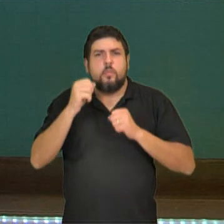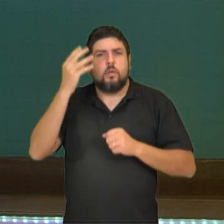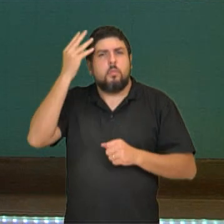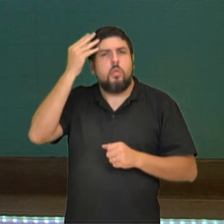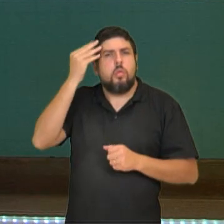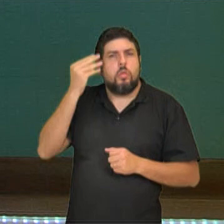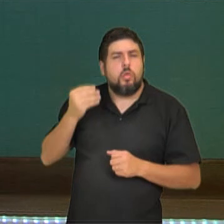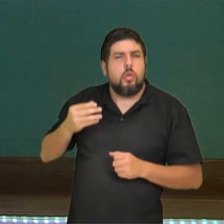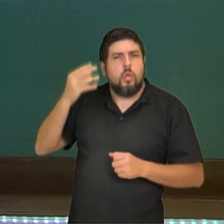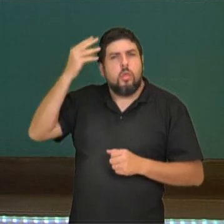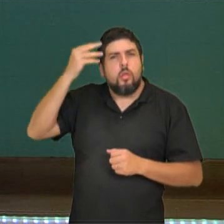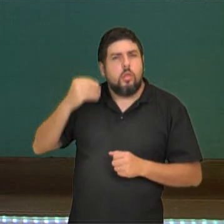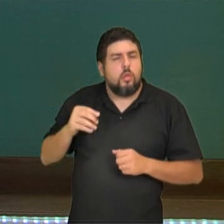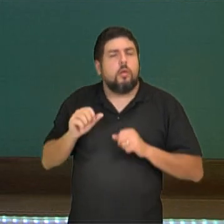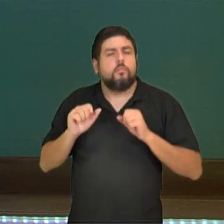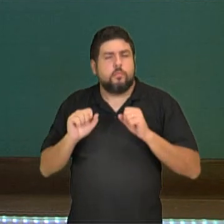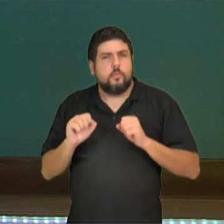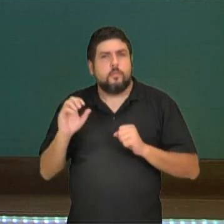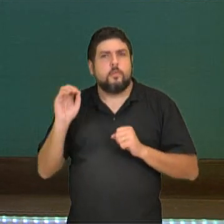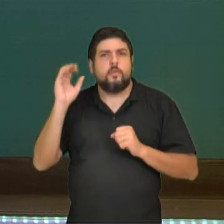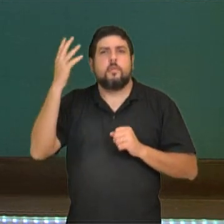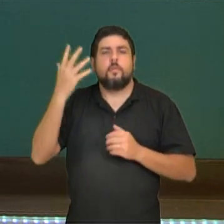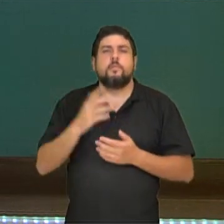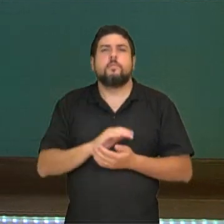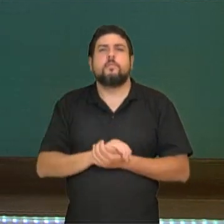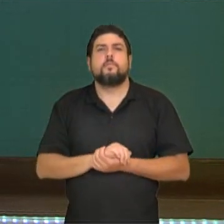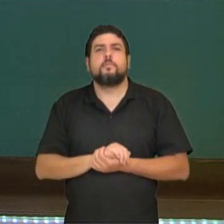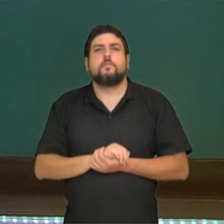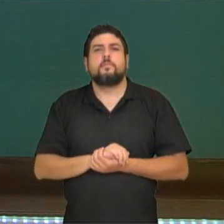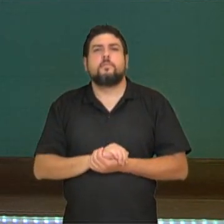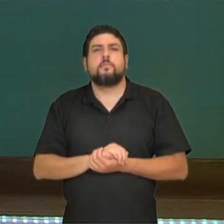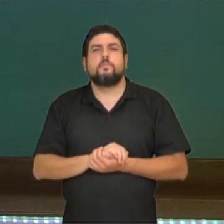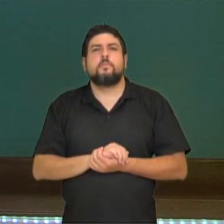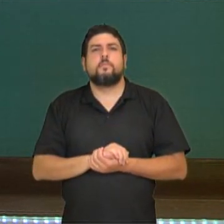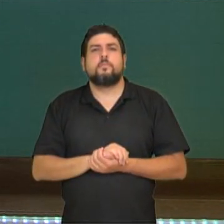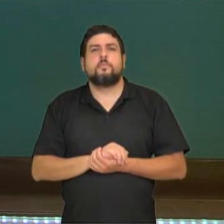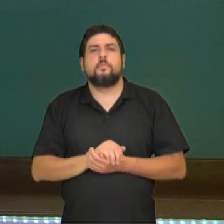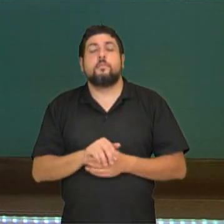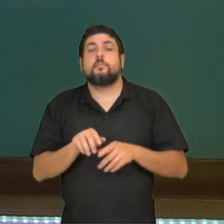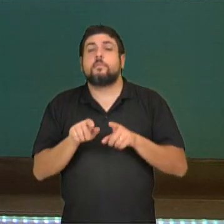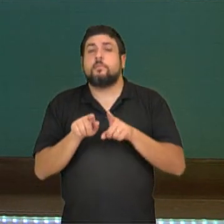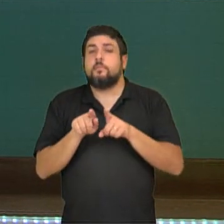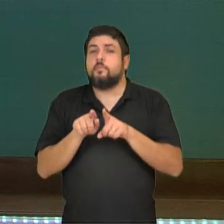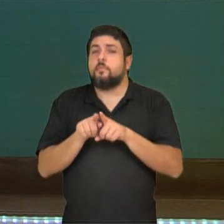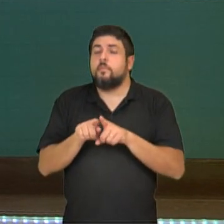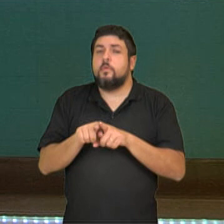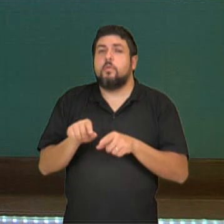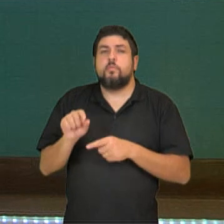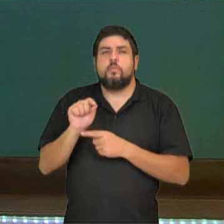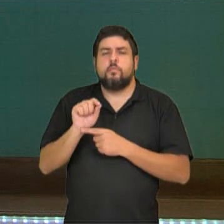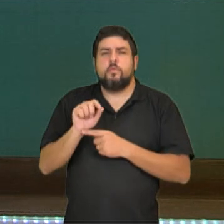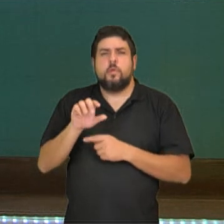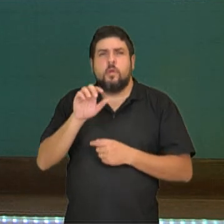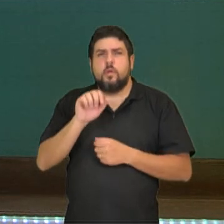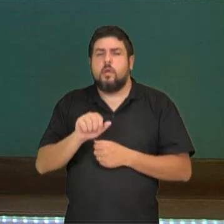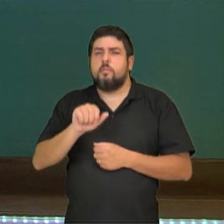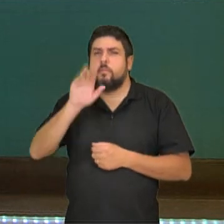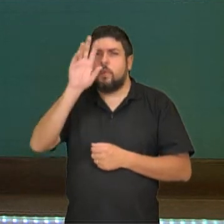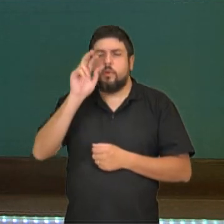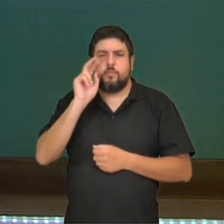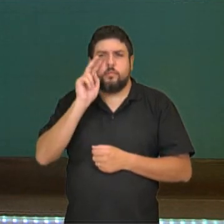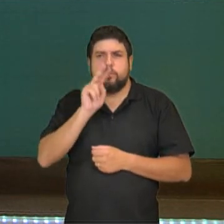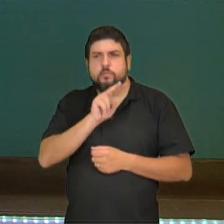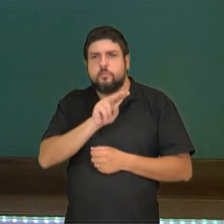desse cabelo nessas regiões afetadas do couro cabeludo. E também o famoso, que é o mais comum que a gente vê